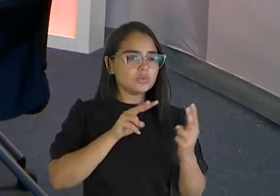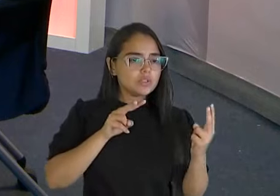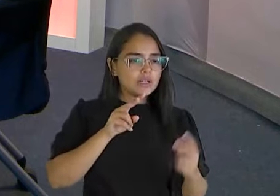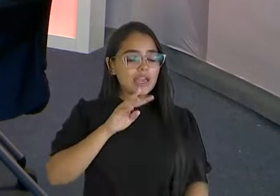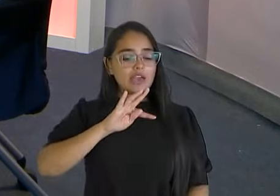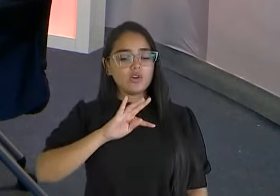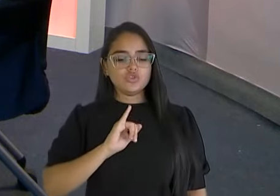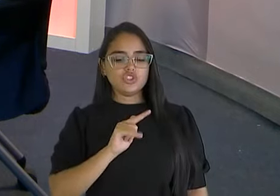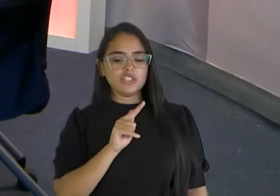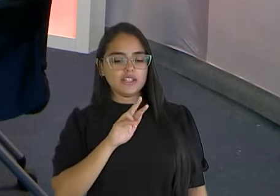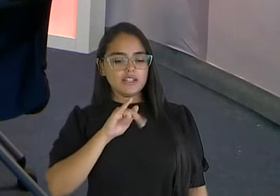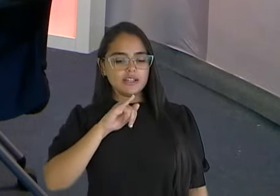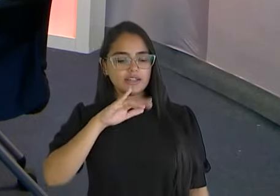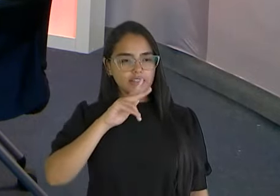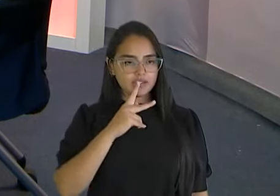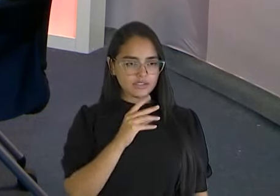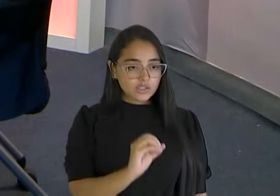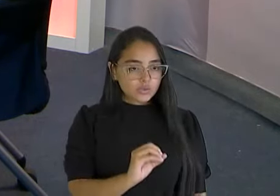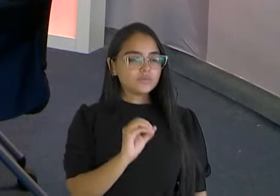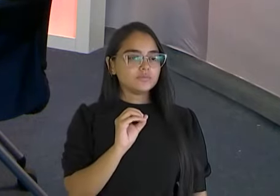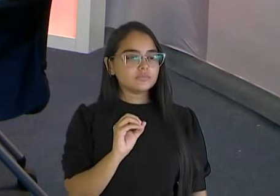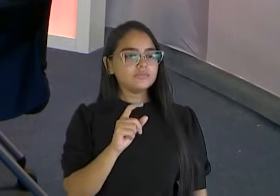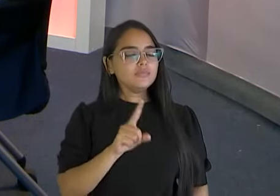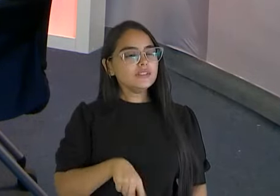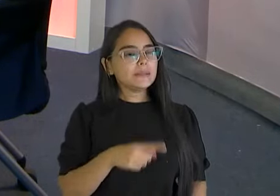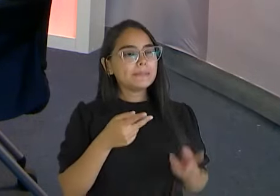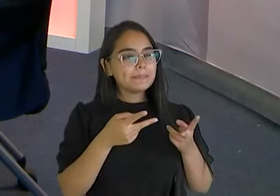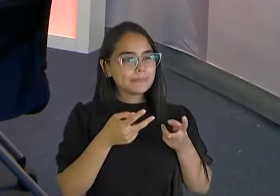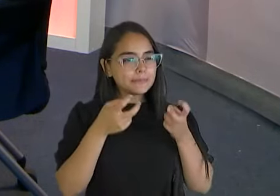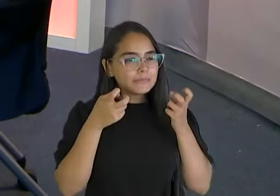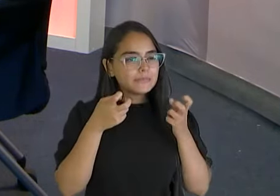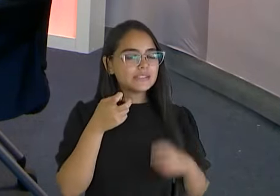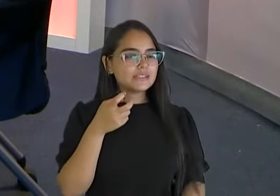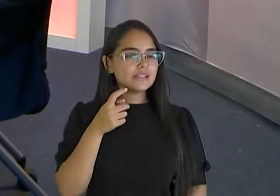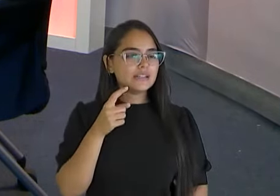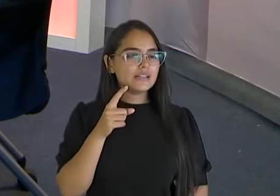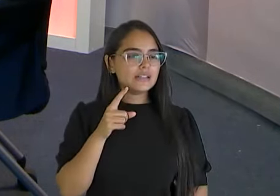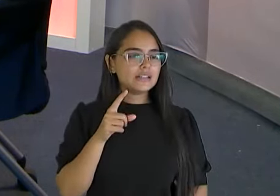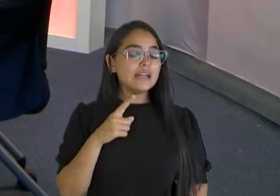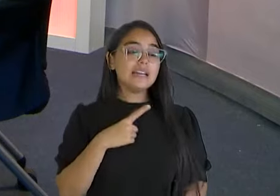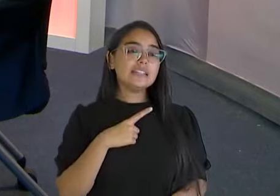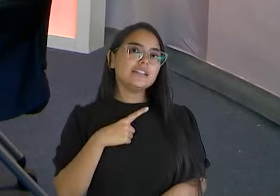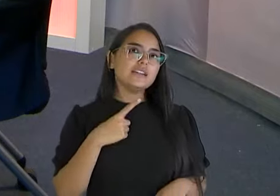jogo do tigrinho, Sim. né? E você percebe que, na